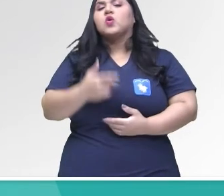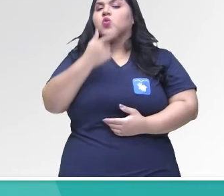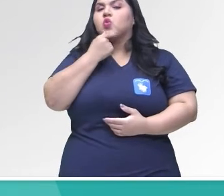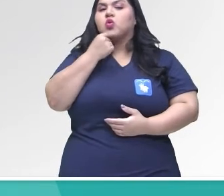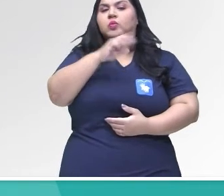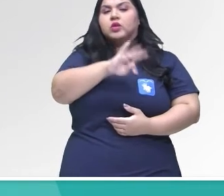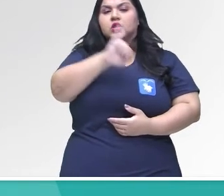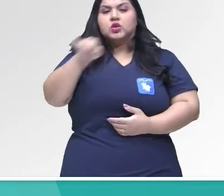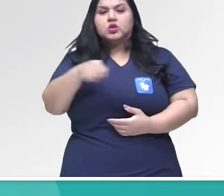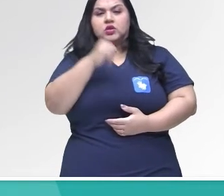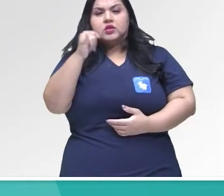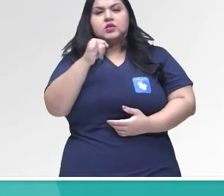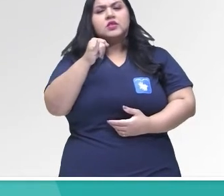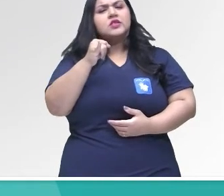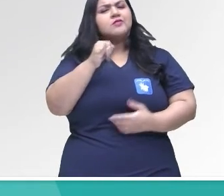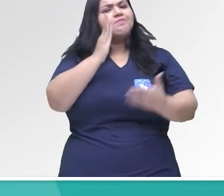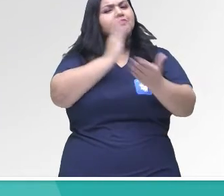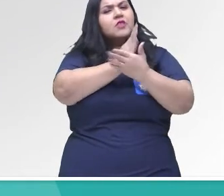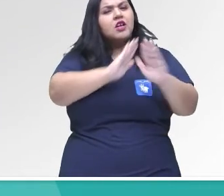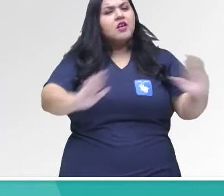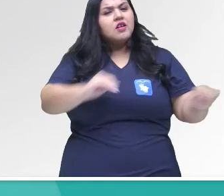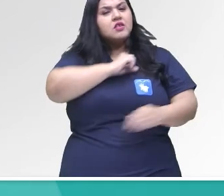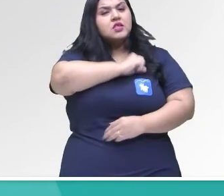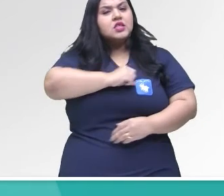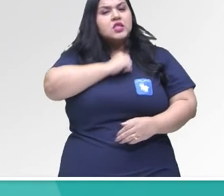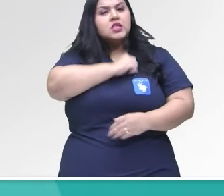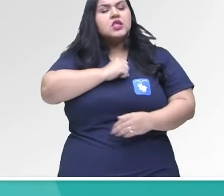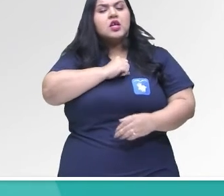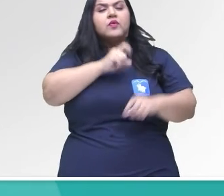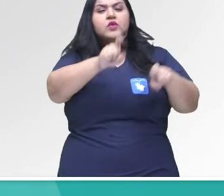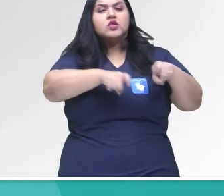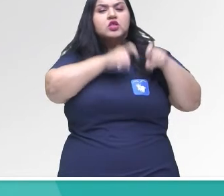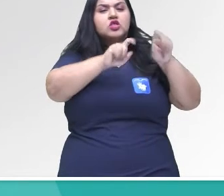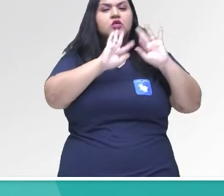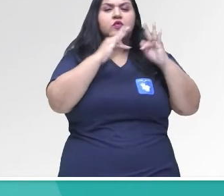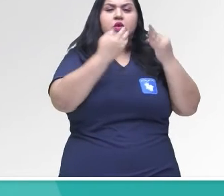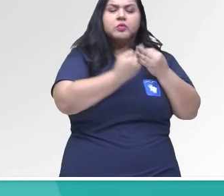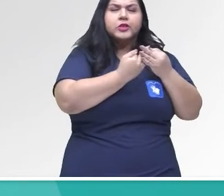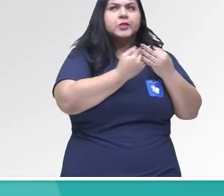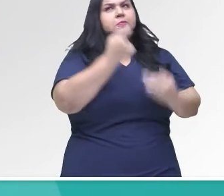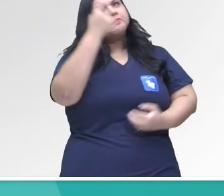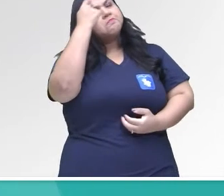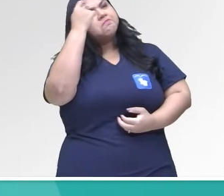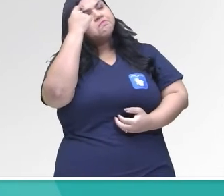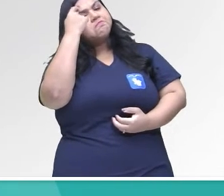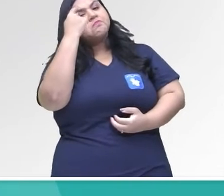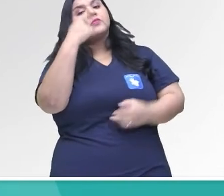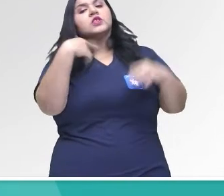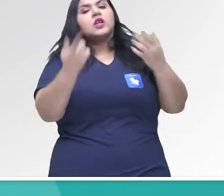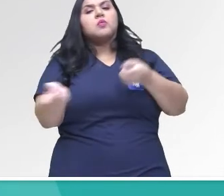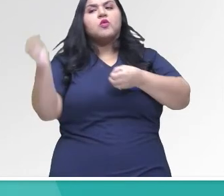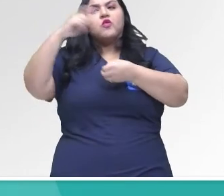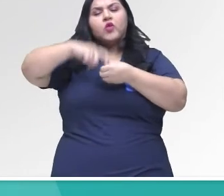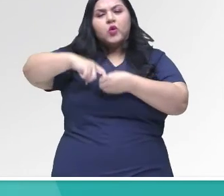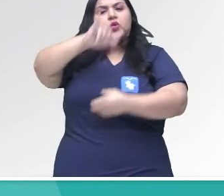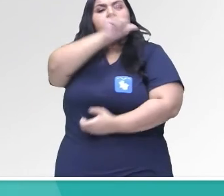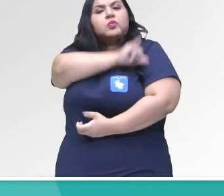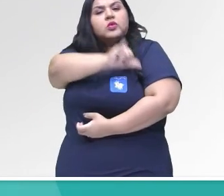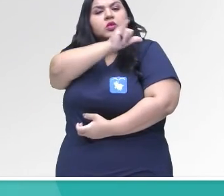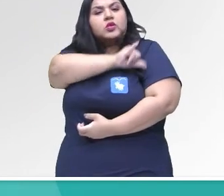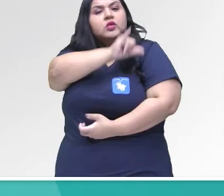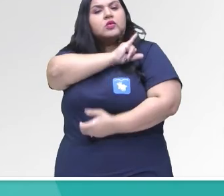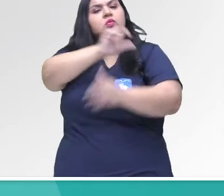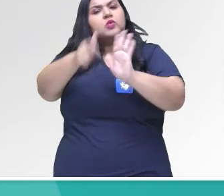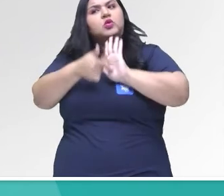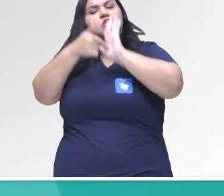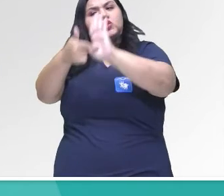a parte musical de Chega de Saudade quando estava no sítio de sua família em Petrópolis. Assim que voltou para o Rio de Janeiro, mostrou